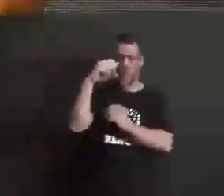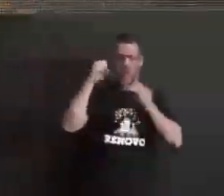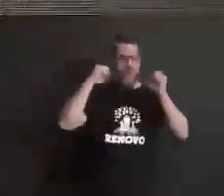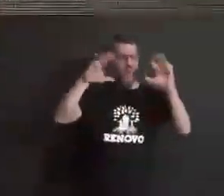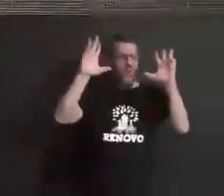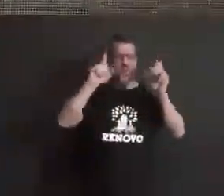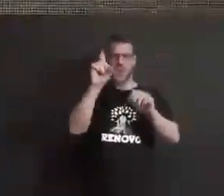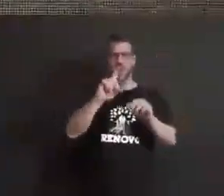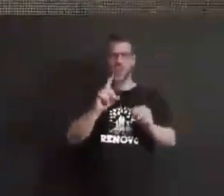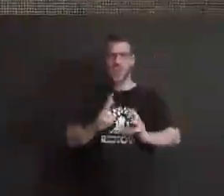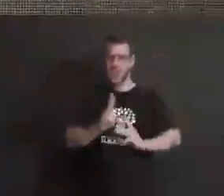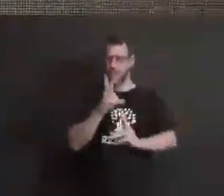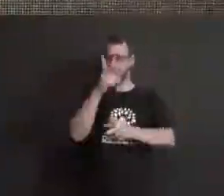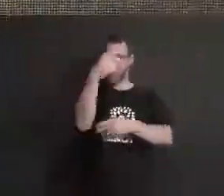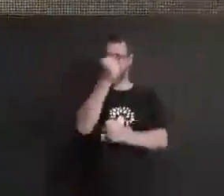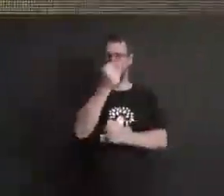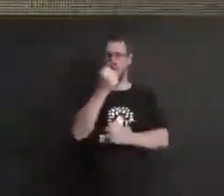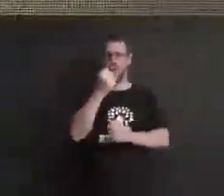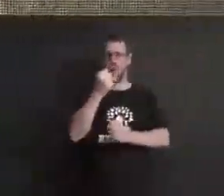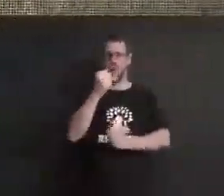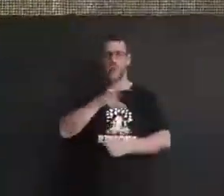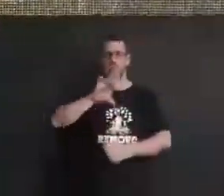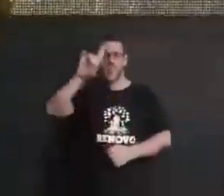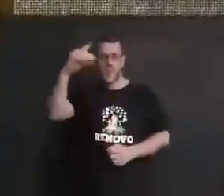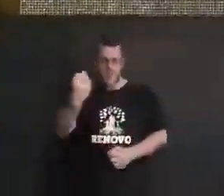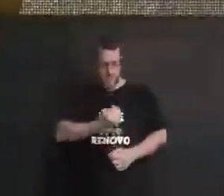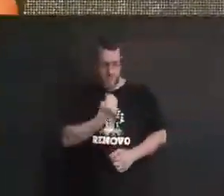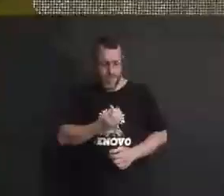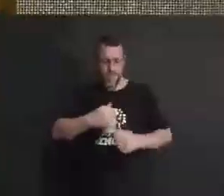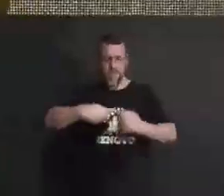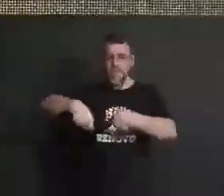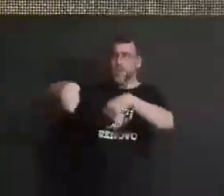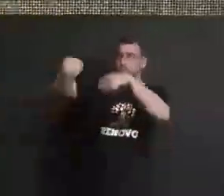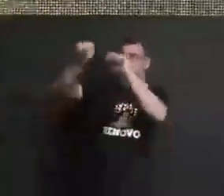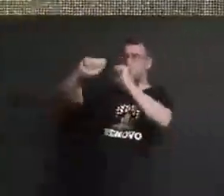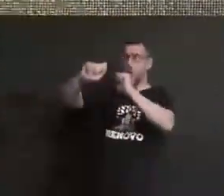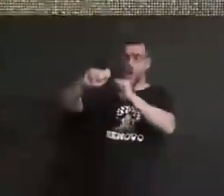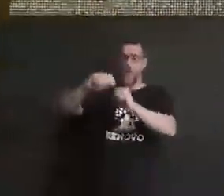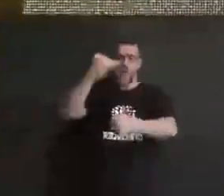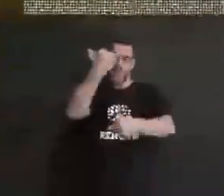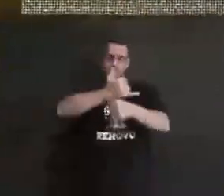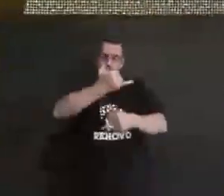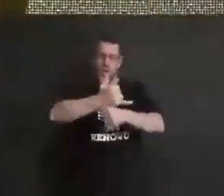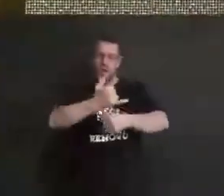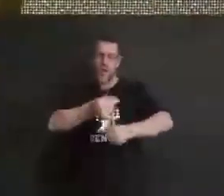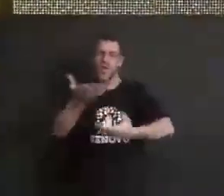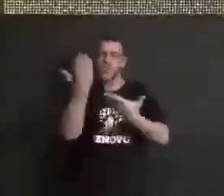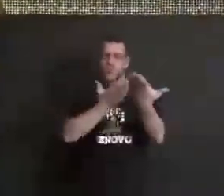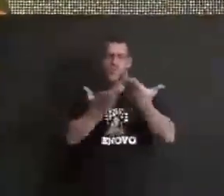que ama o seu povo, e que nos dá autoridade para servi-lo.